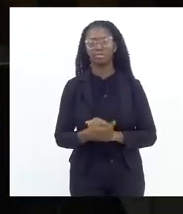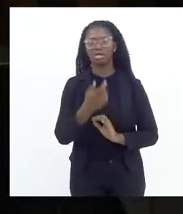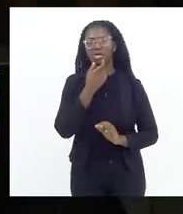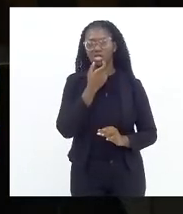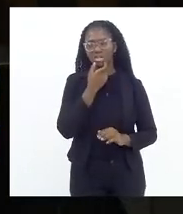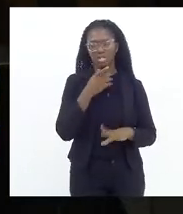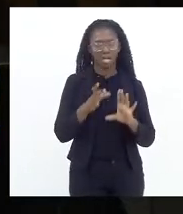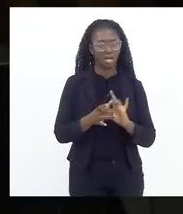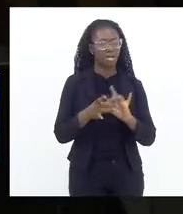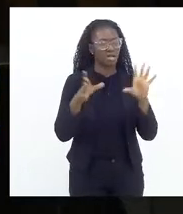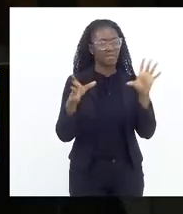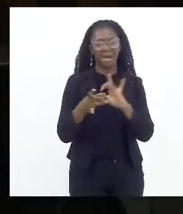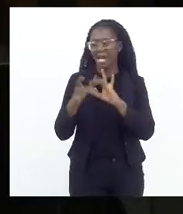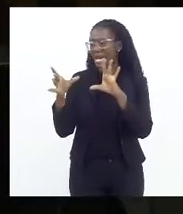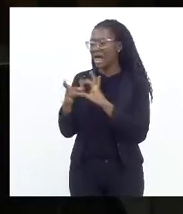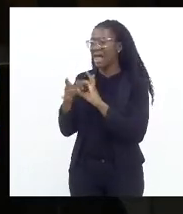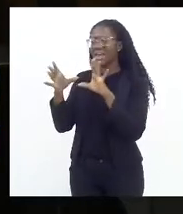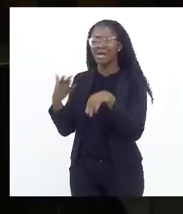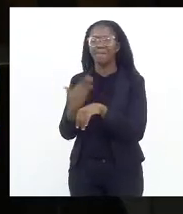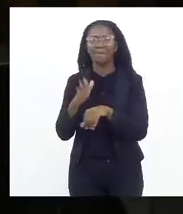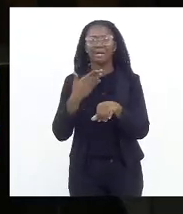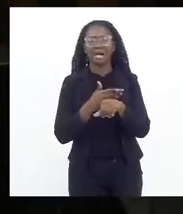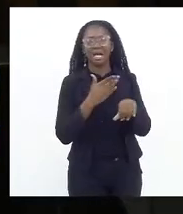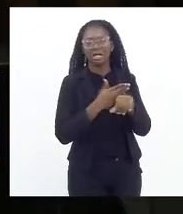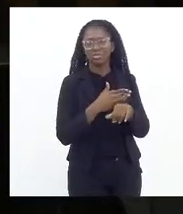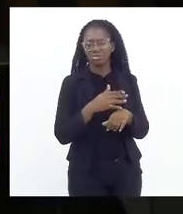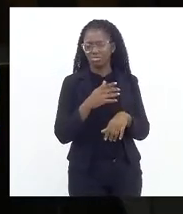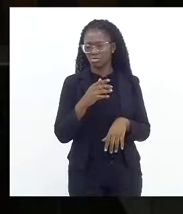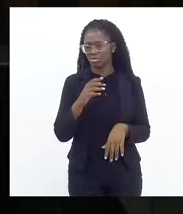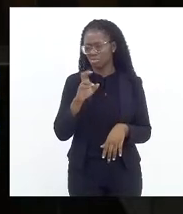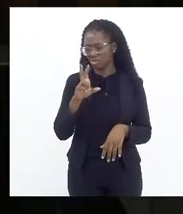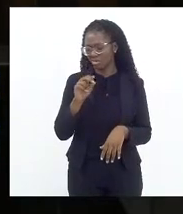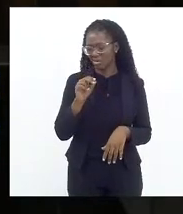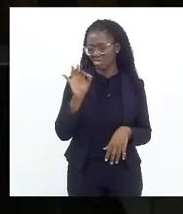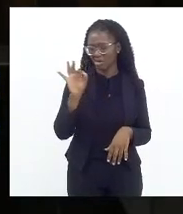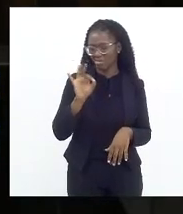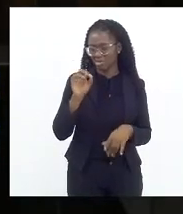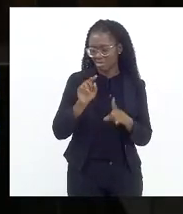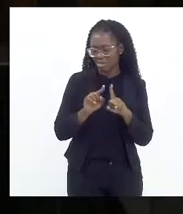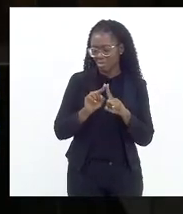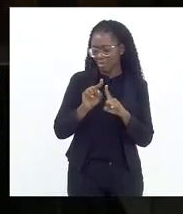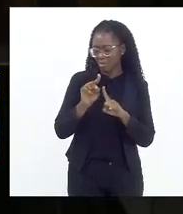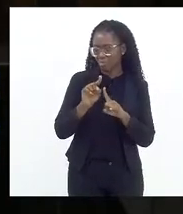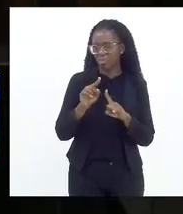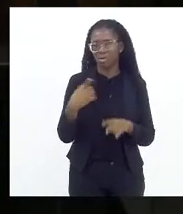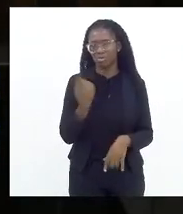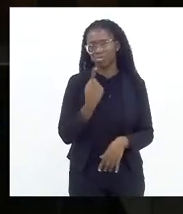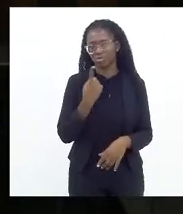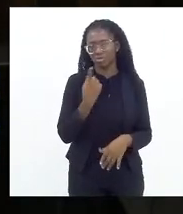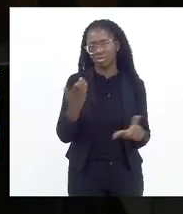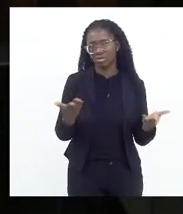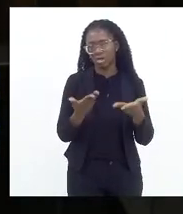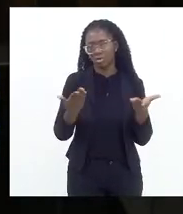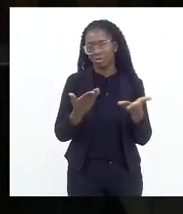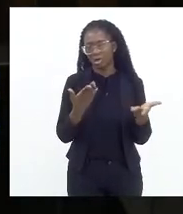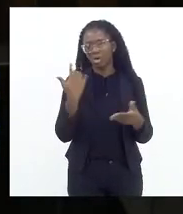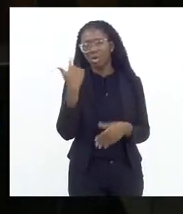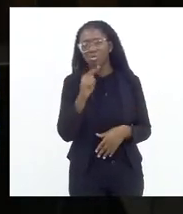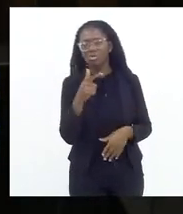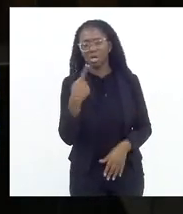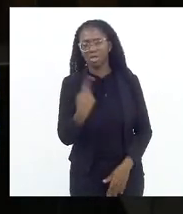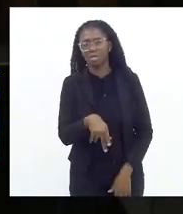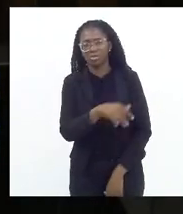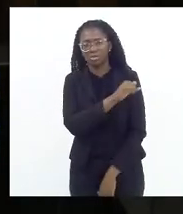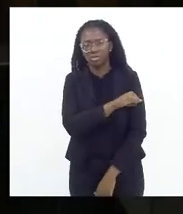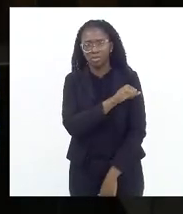de práticas com pouco mais de 50% da vacinação. Patamar que a gente está chegando nesse momento no estado do Rio de Janeiro. O